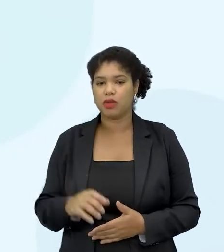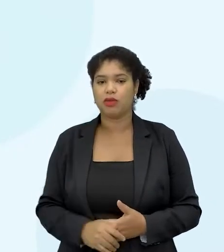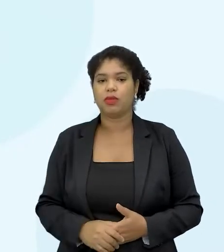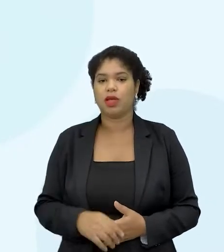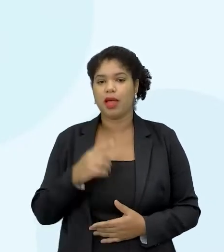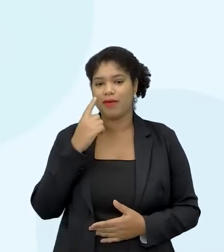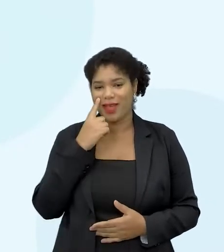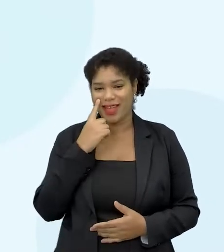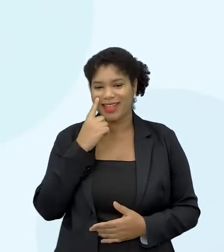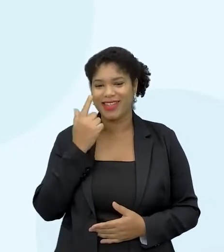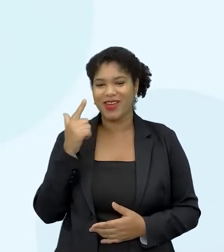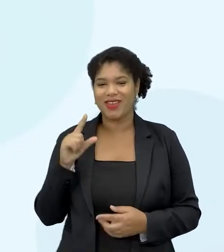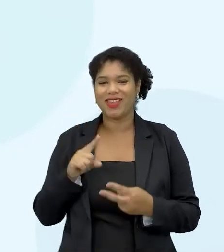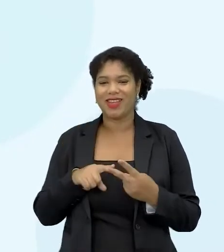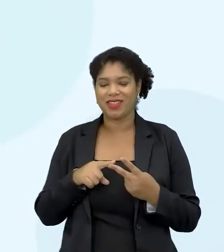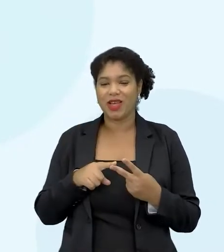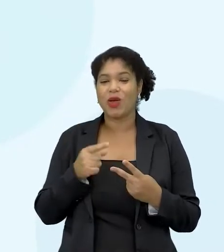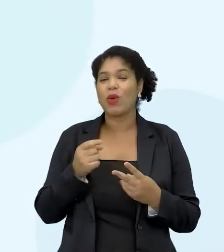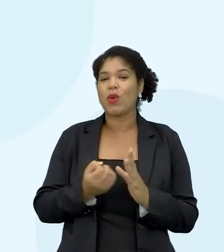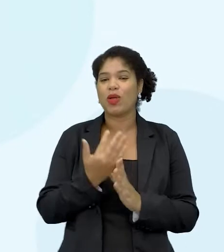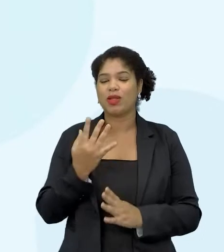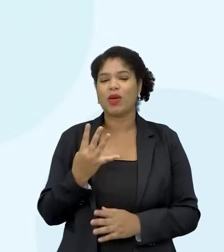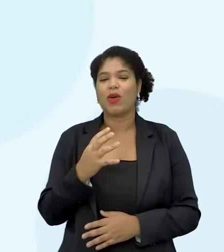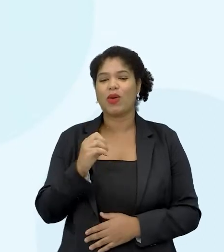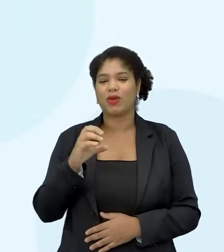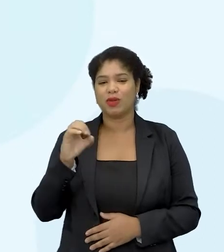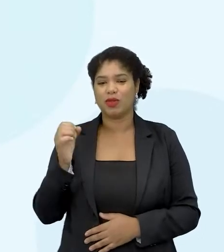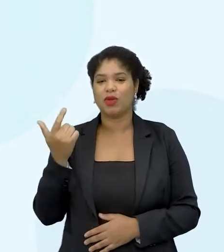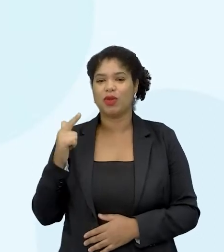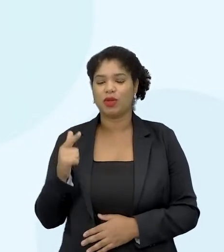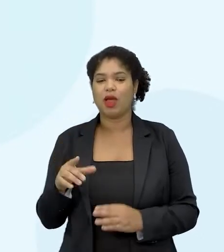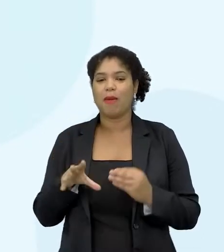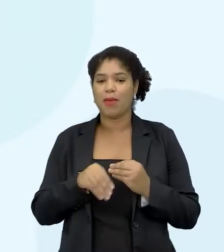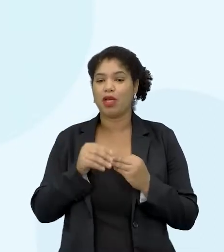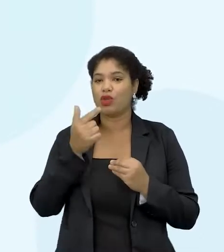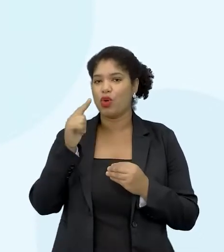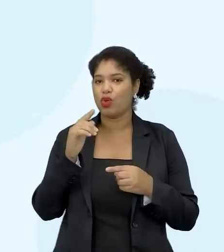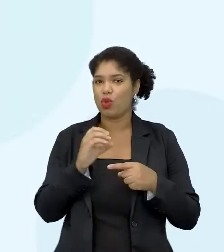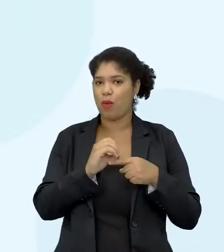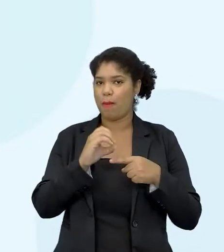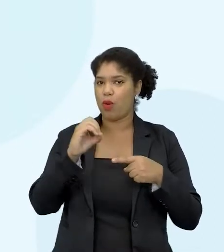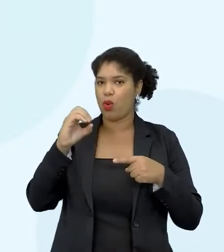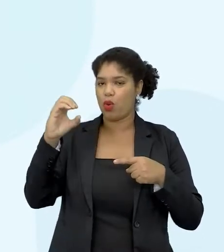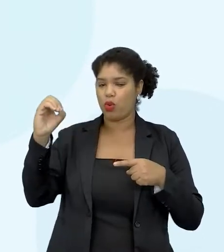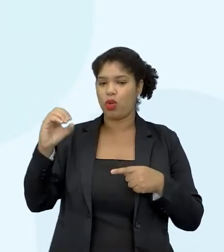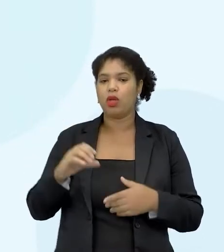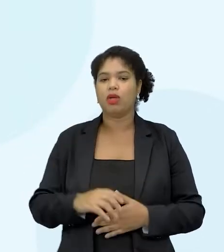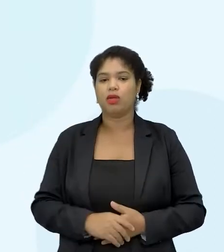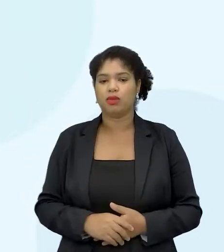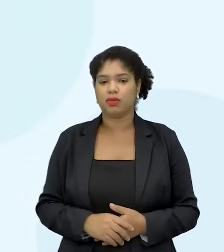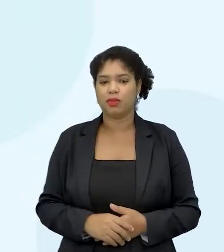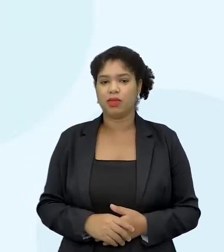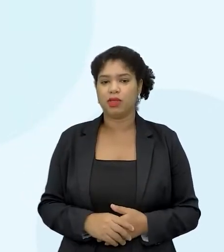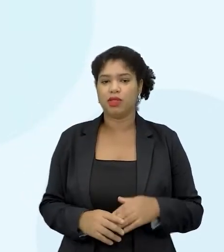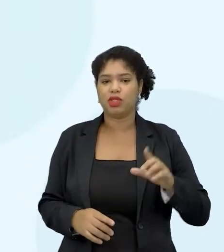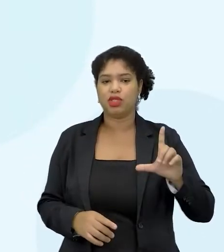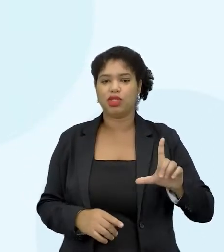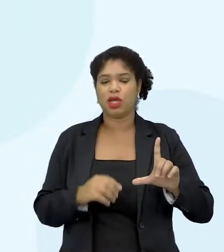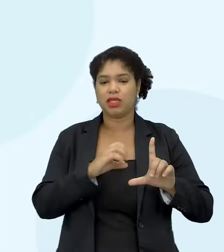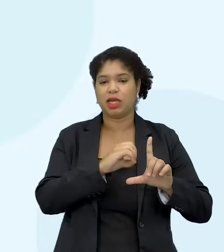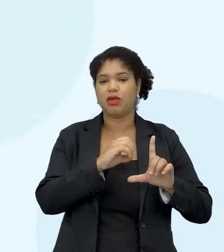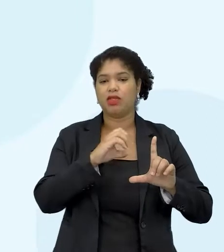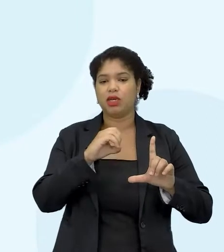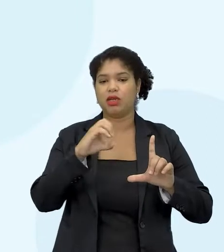o 7.400, você tem mais um ponto, né? Se você vender, vender não, né? Se